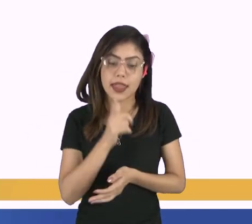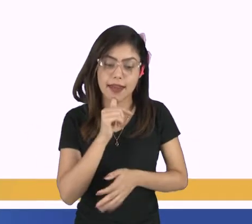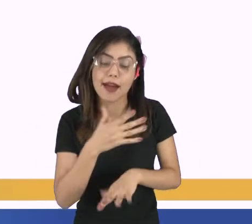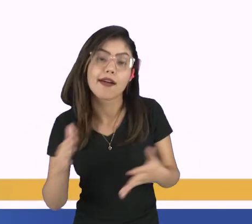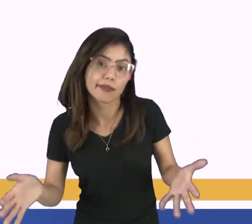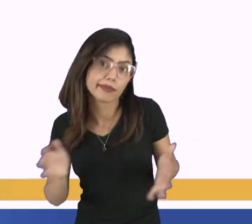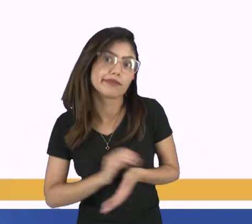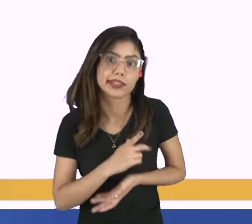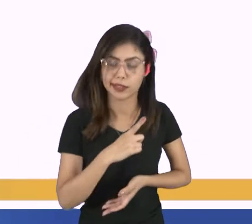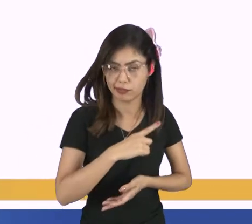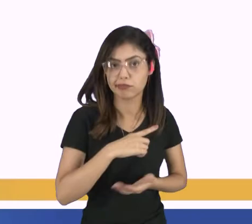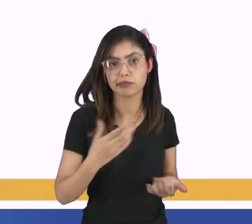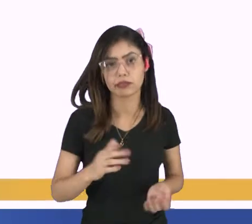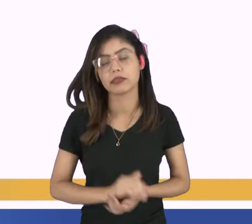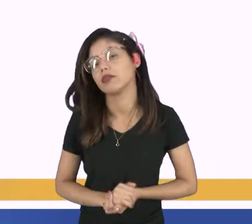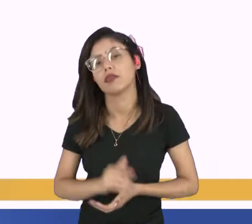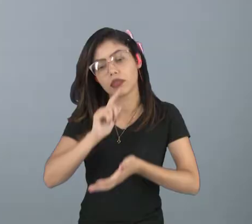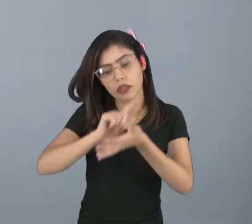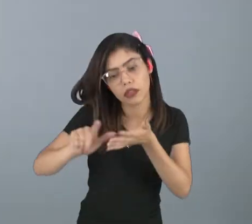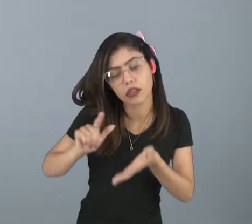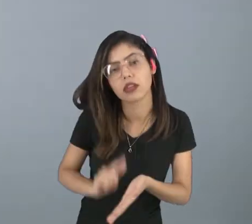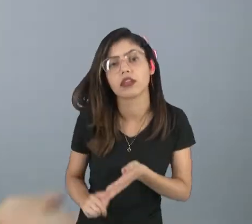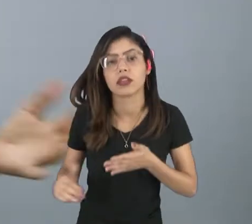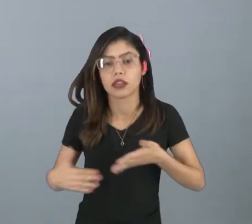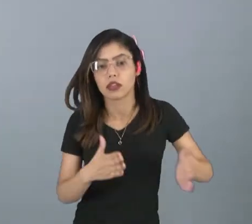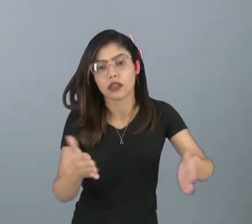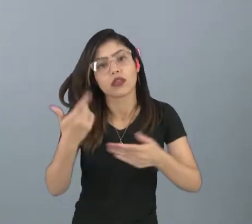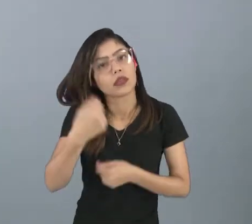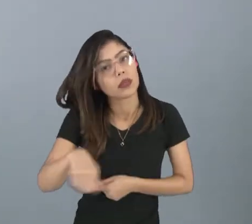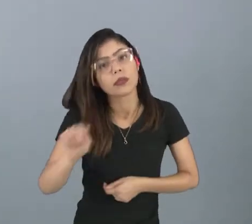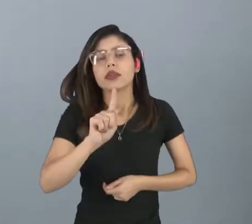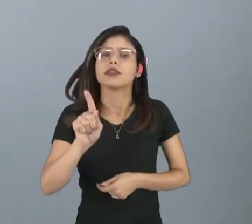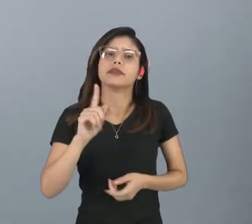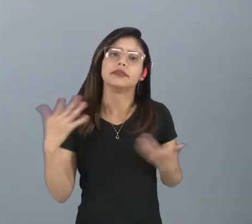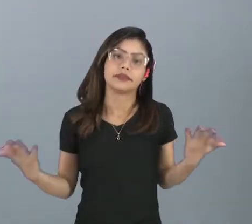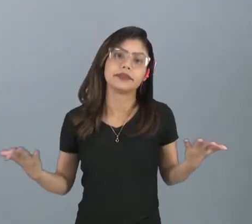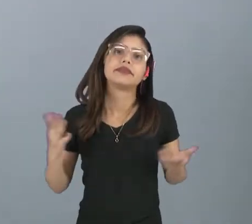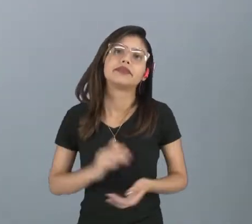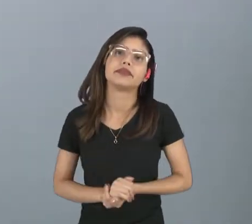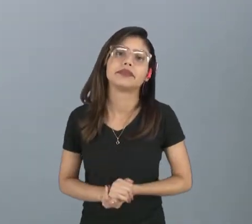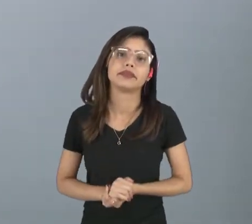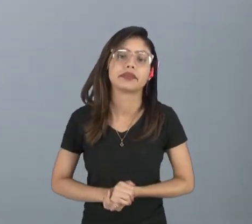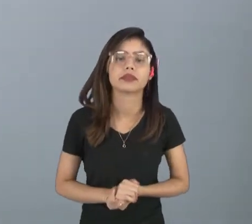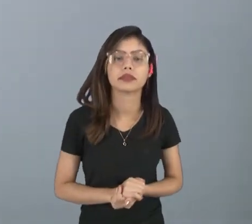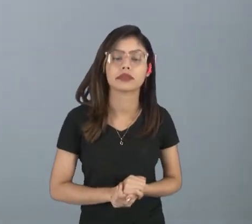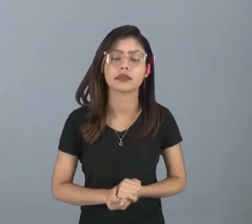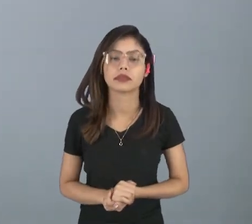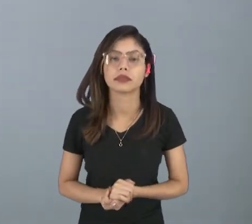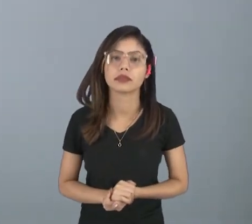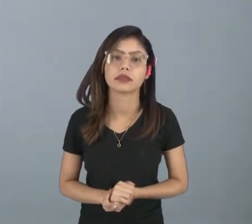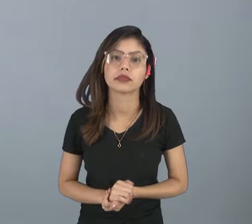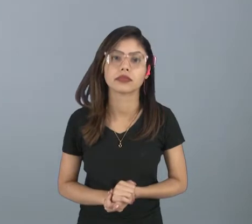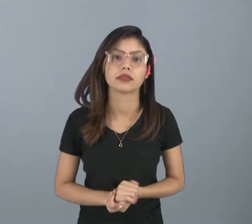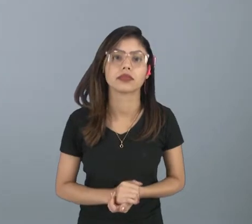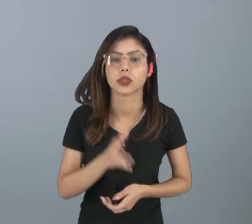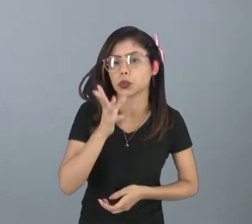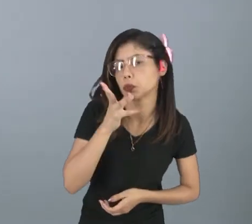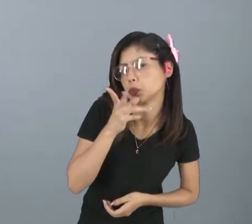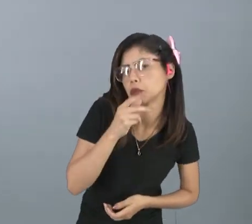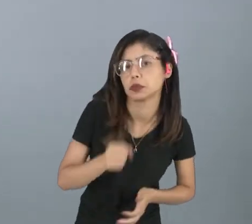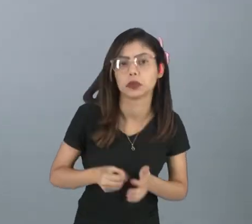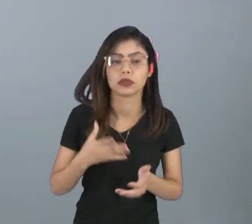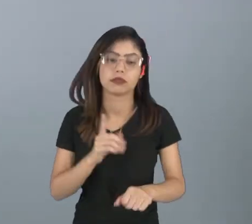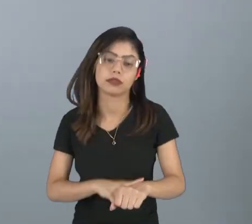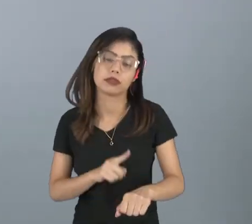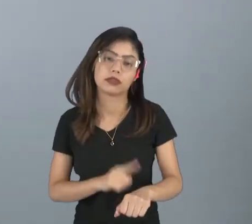evitar também com que eu tenha que fazer uma limpeza de um corpo de água, que seria um trabalho que podia demorar muito tempo e,